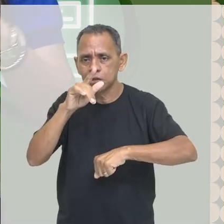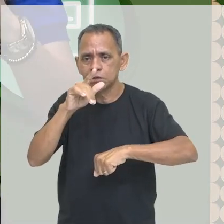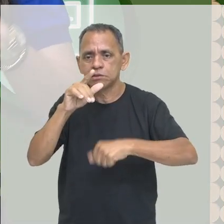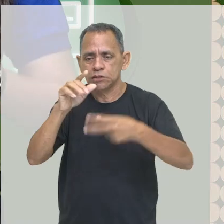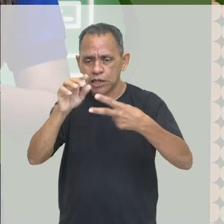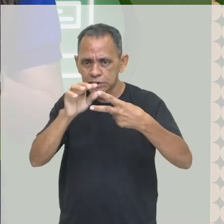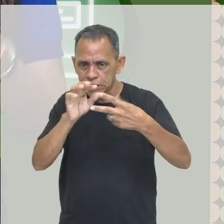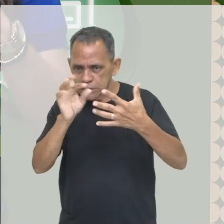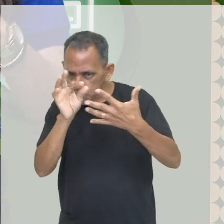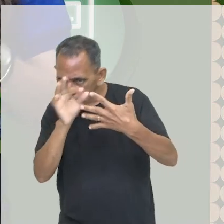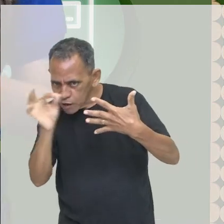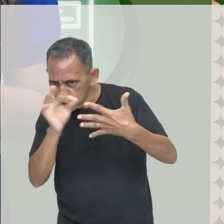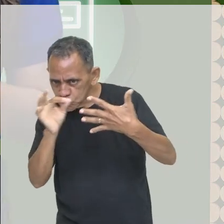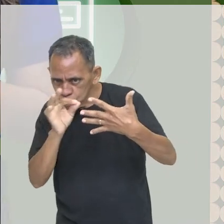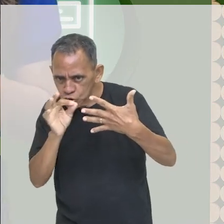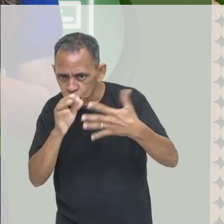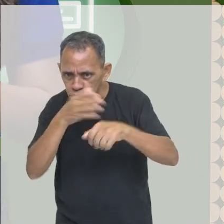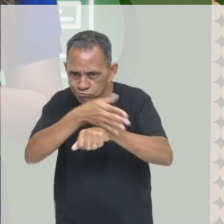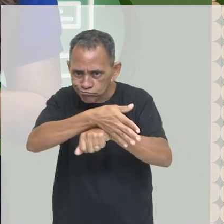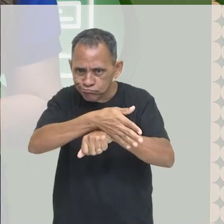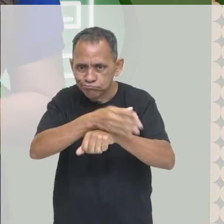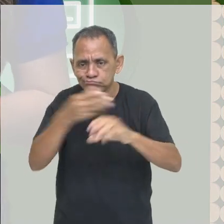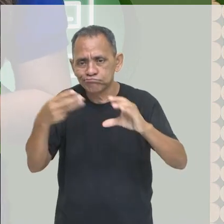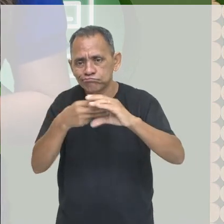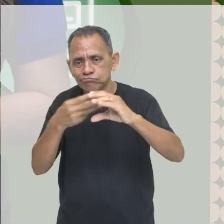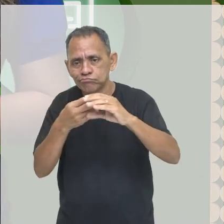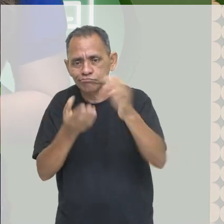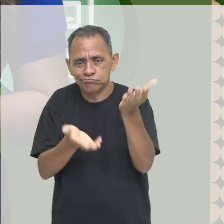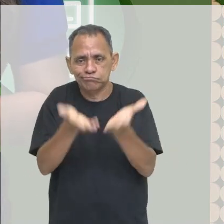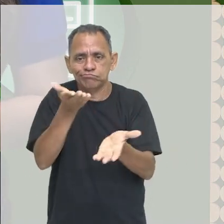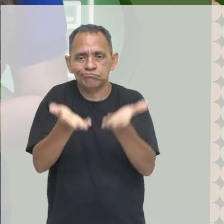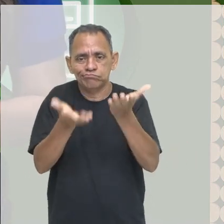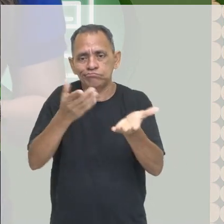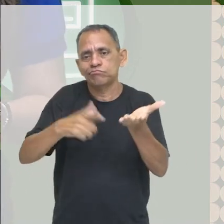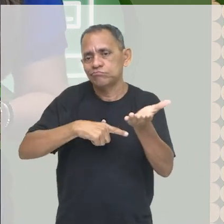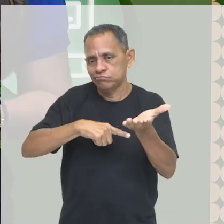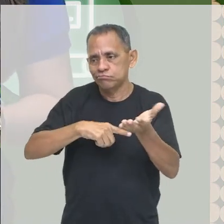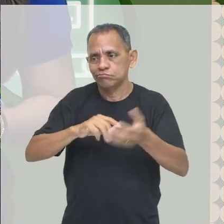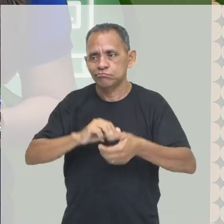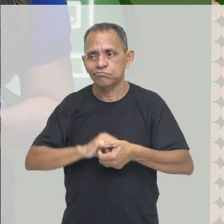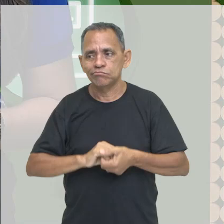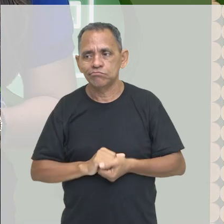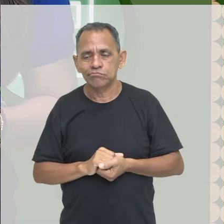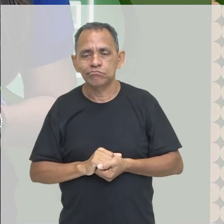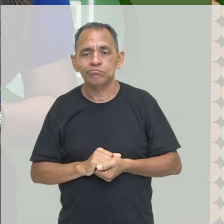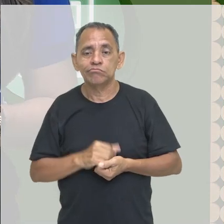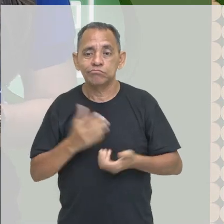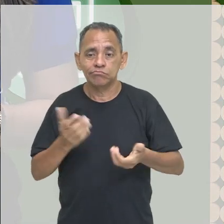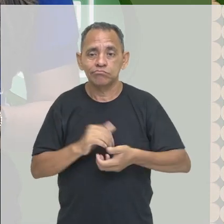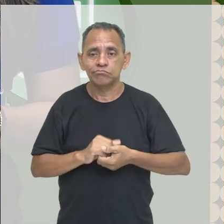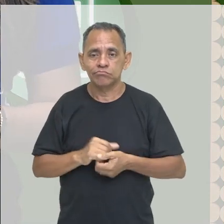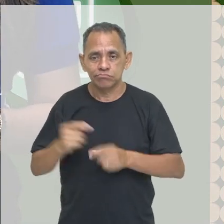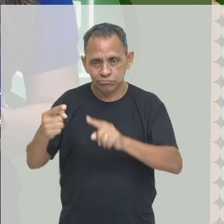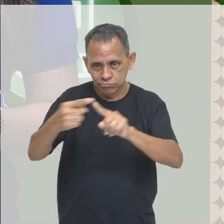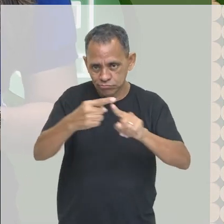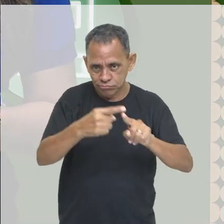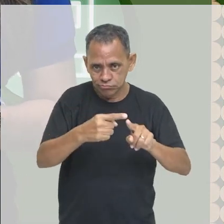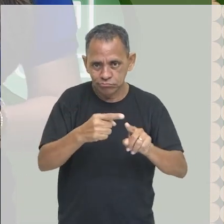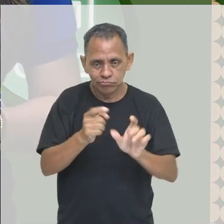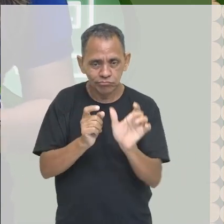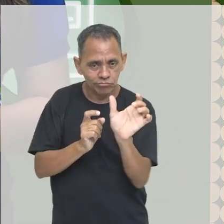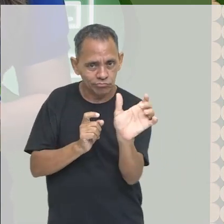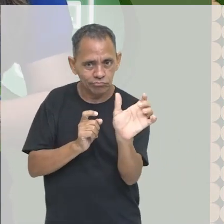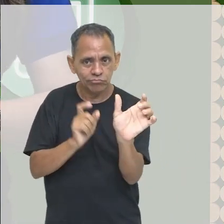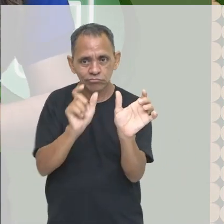para manter o equilíbrio, certo? Esse tipo de transporte é chamado de difusão